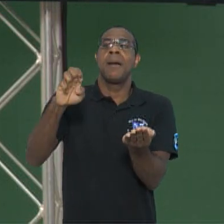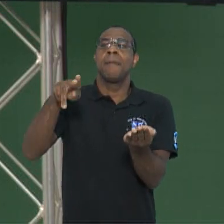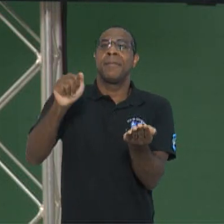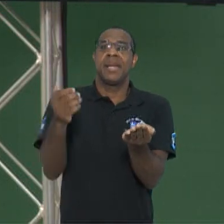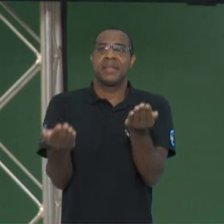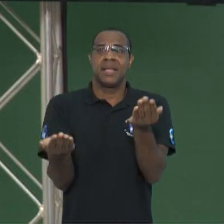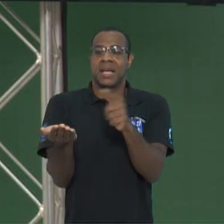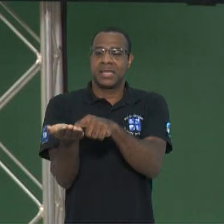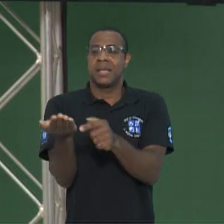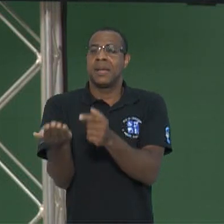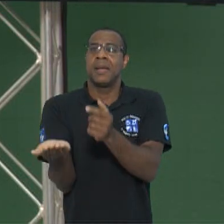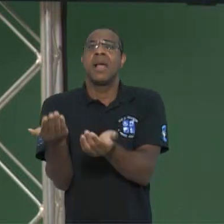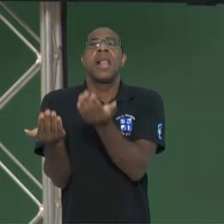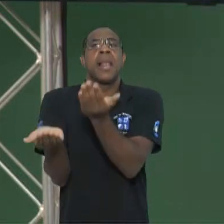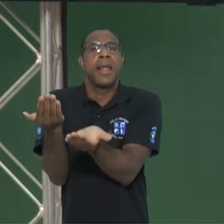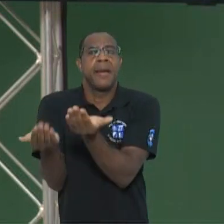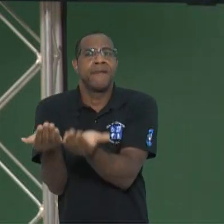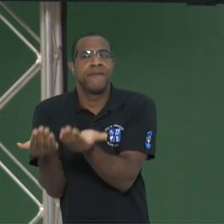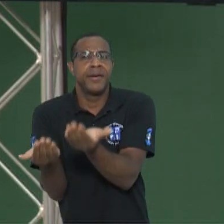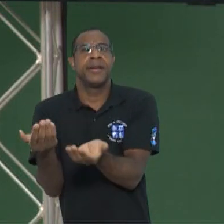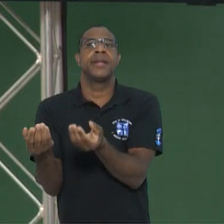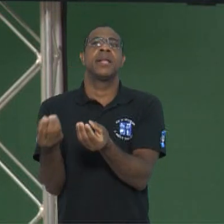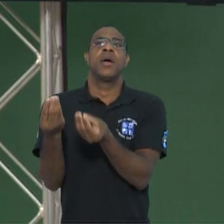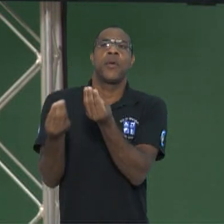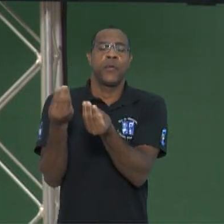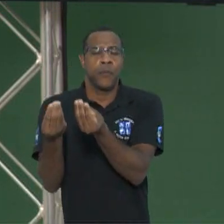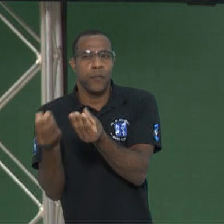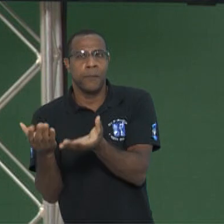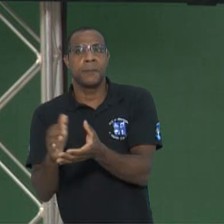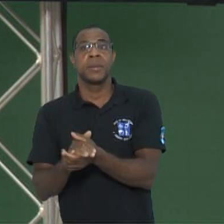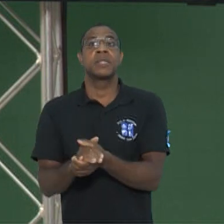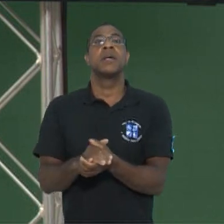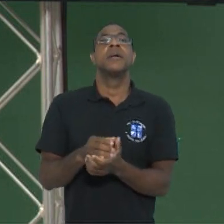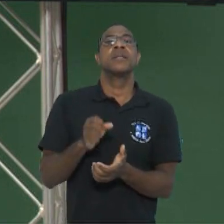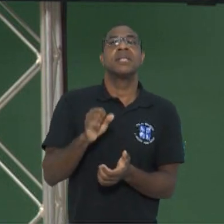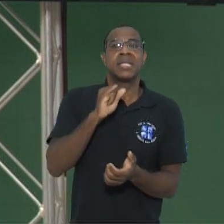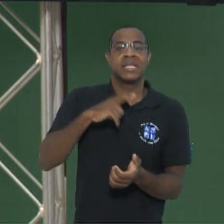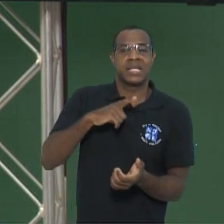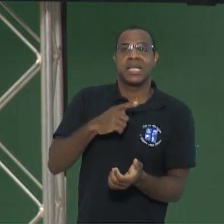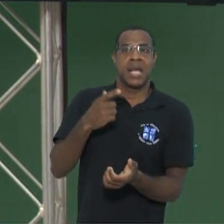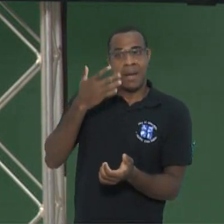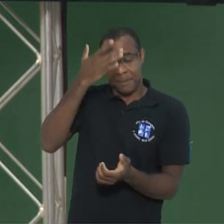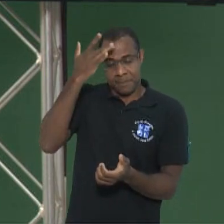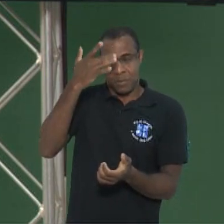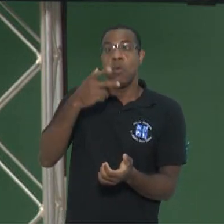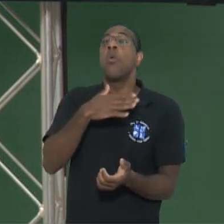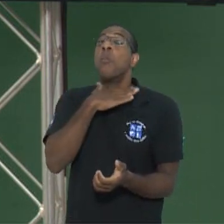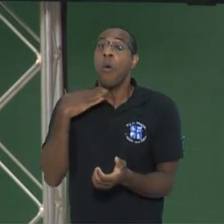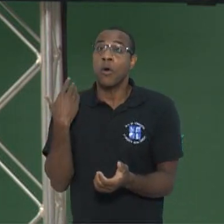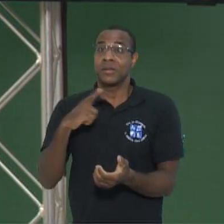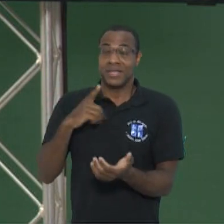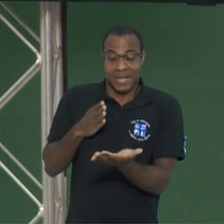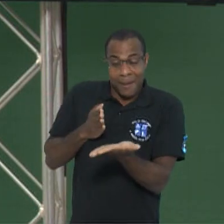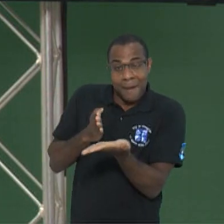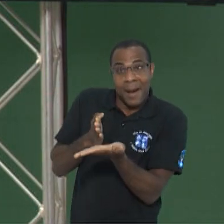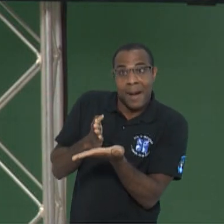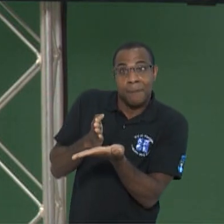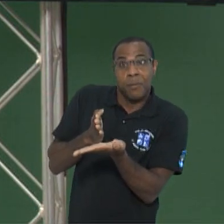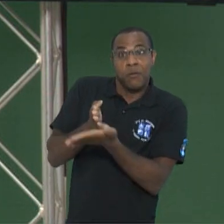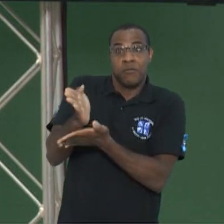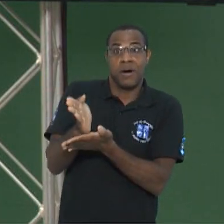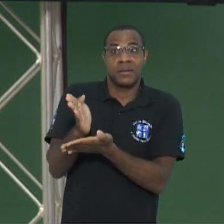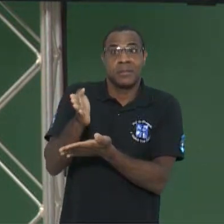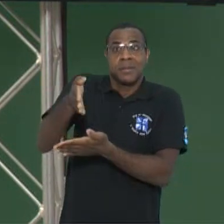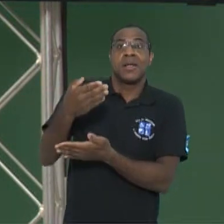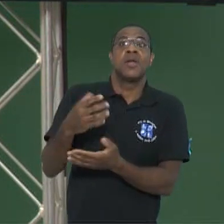leveza, a ética moral. Então ele seria aprovado para viver entre aspas, no mundo dos